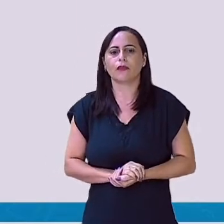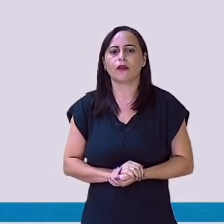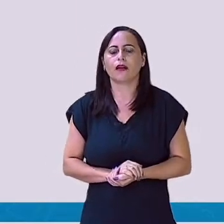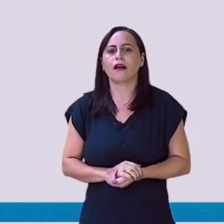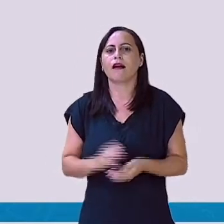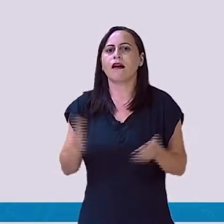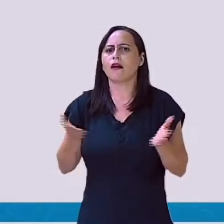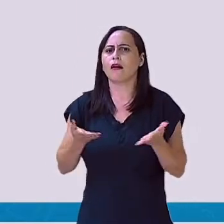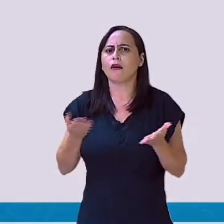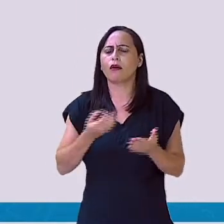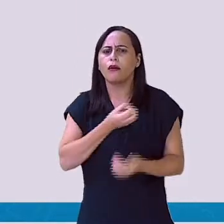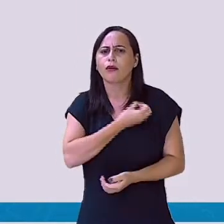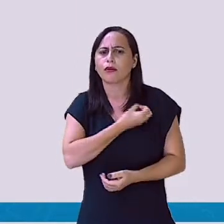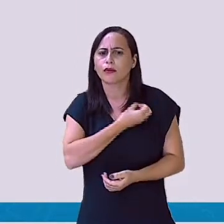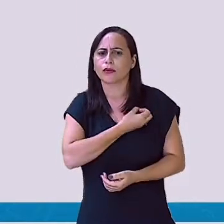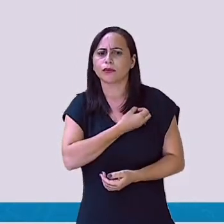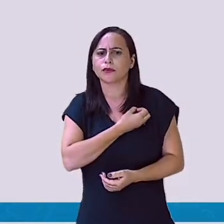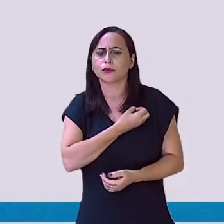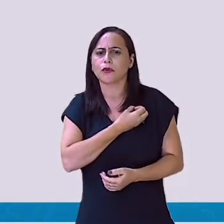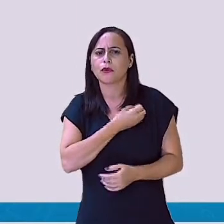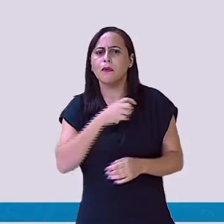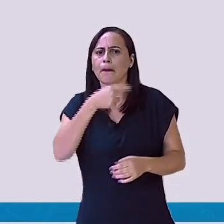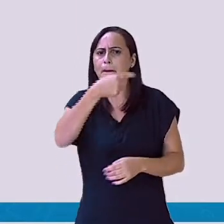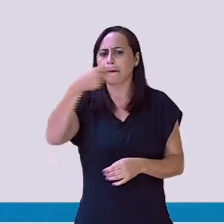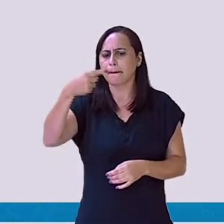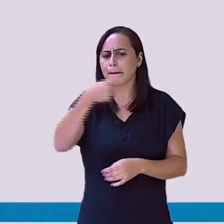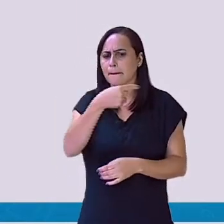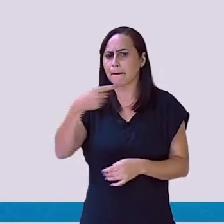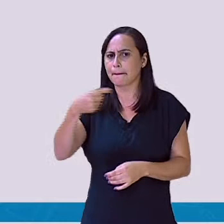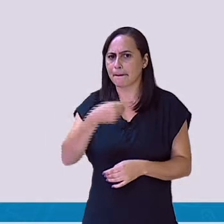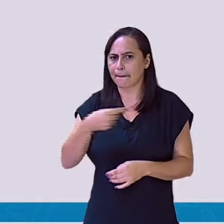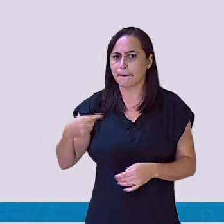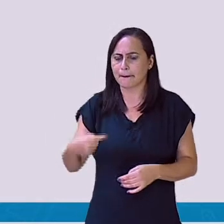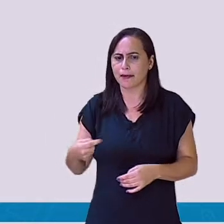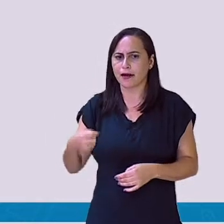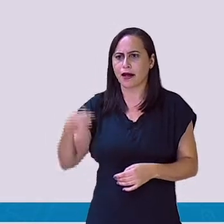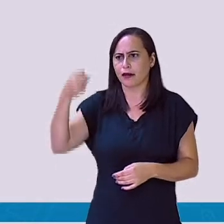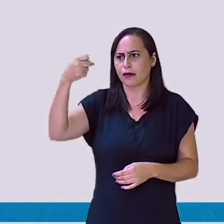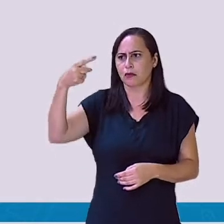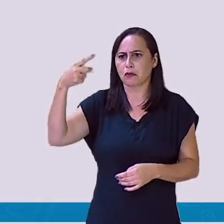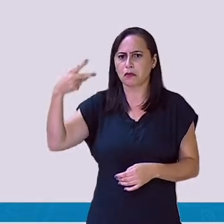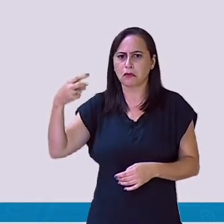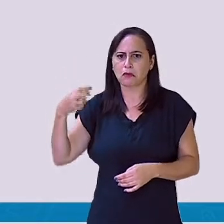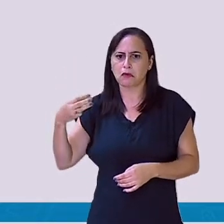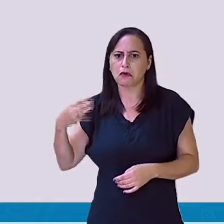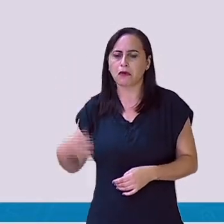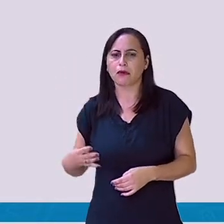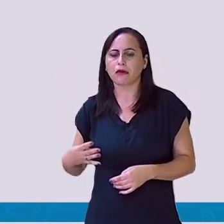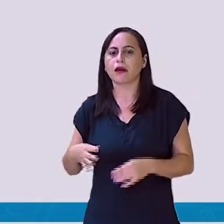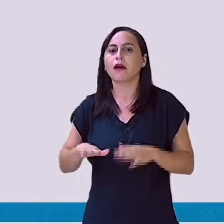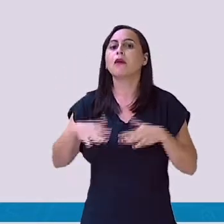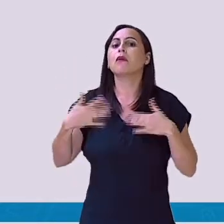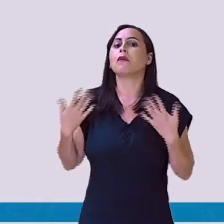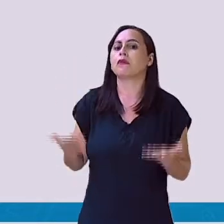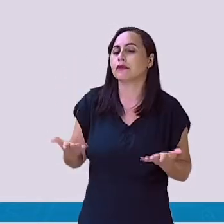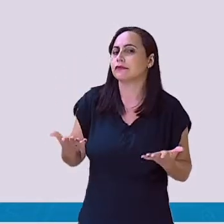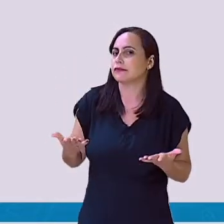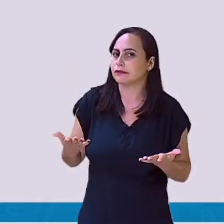Enumere os parágrafos. Está pedindo lá para você enumerar os parágrafos. Quantos